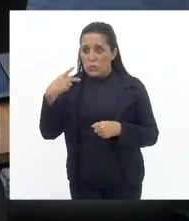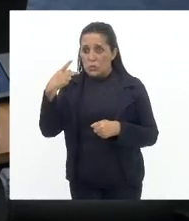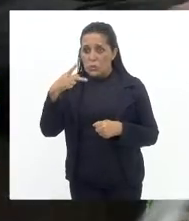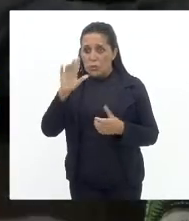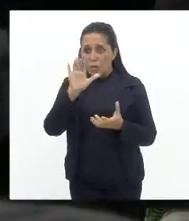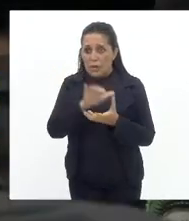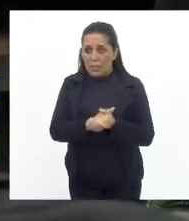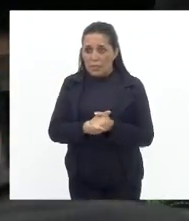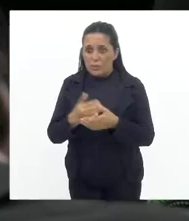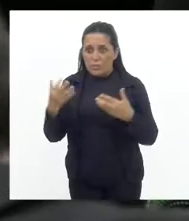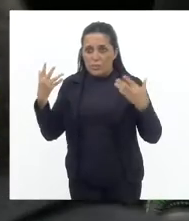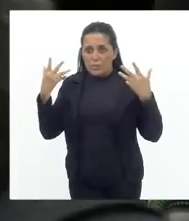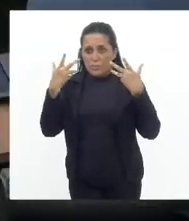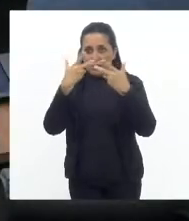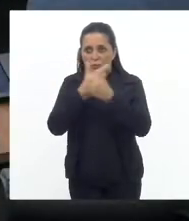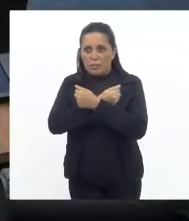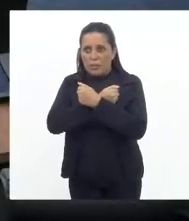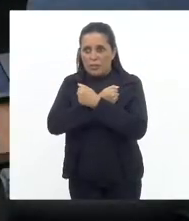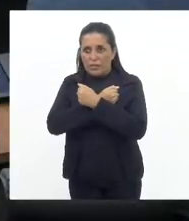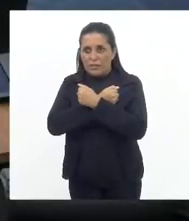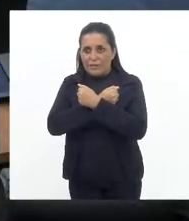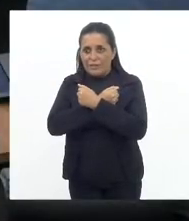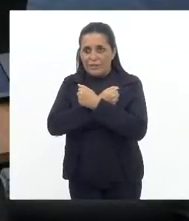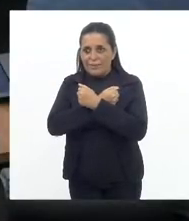sua beleza tá travando tudo